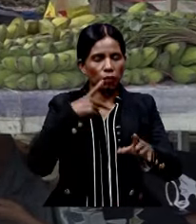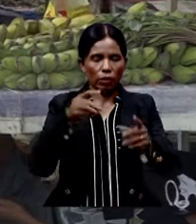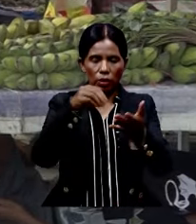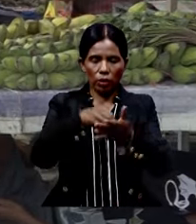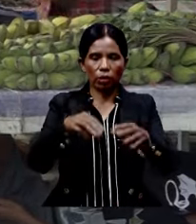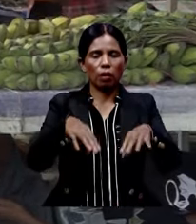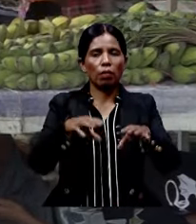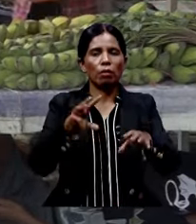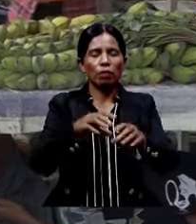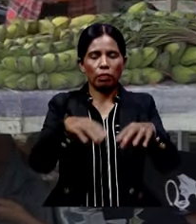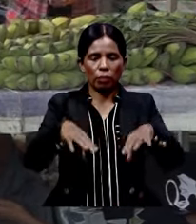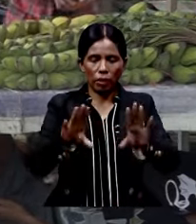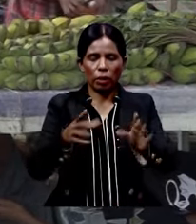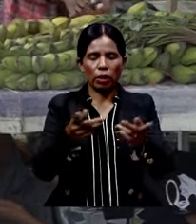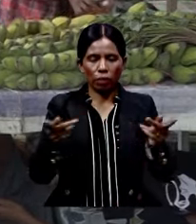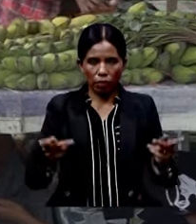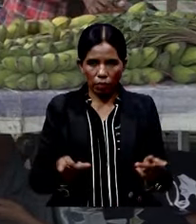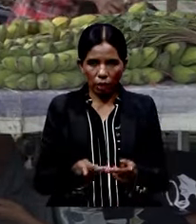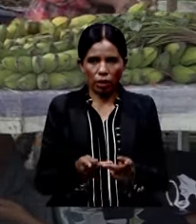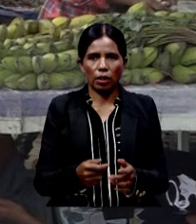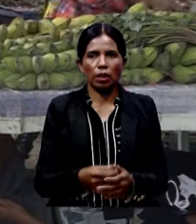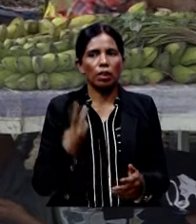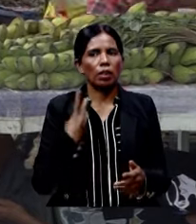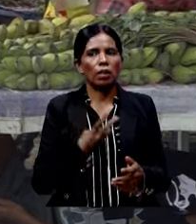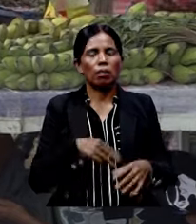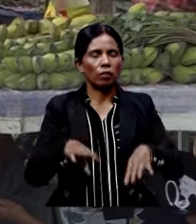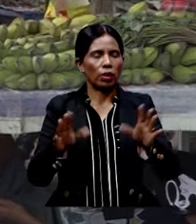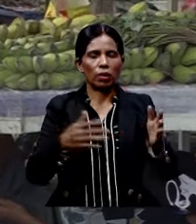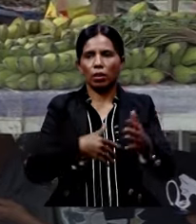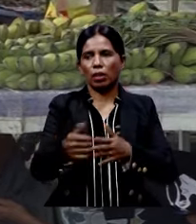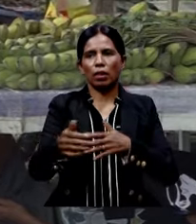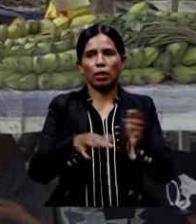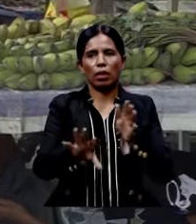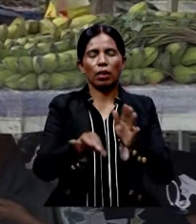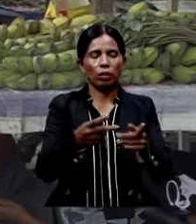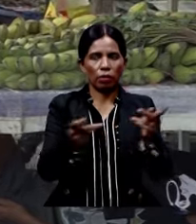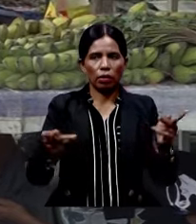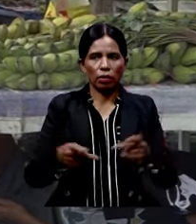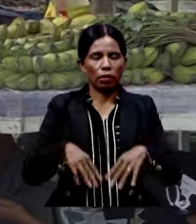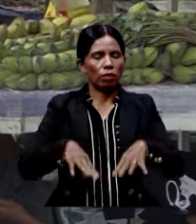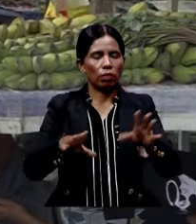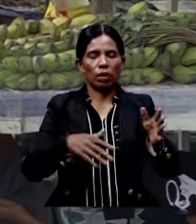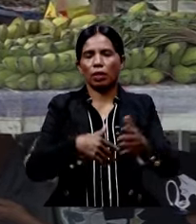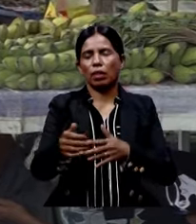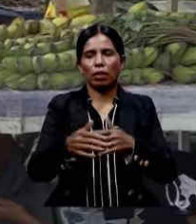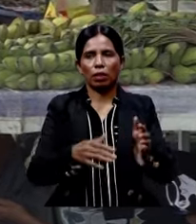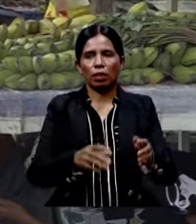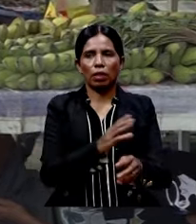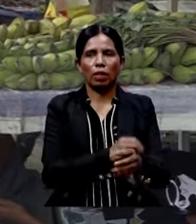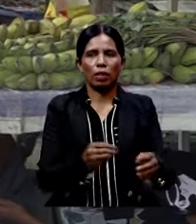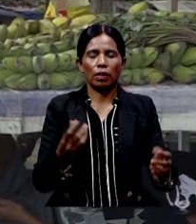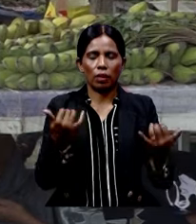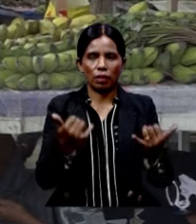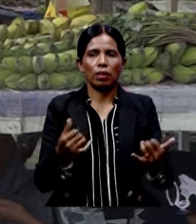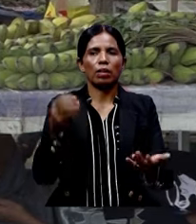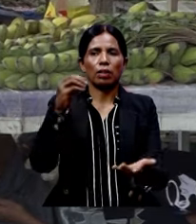fatin, aifuan ba aifuan ne fatin lae. Ami fa mai naran jambe hetam fatin ne naran sabrat faane. Ida ne foli no na anta ida ne mos